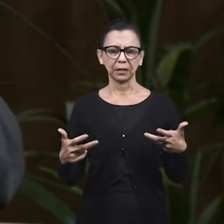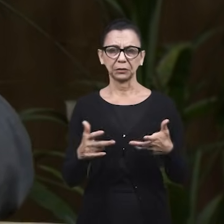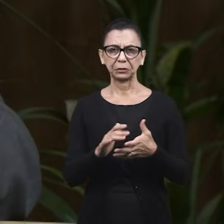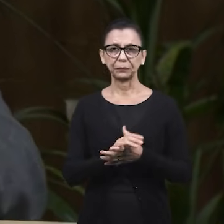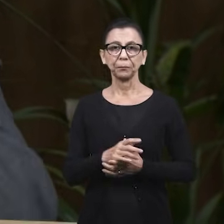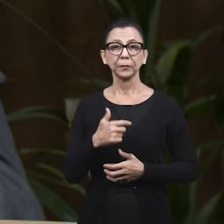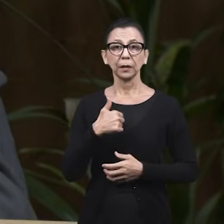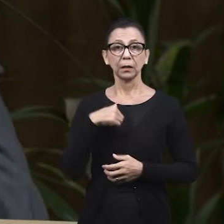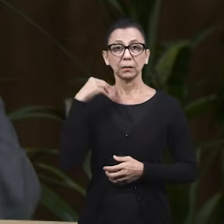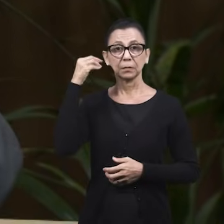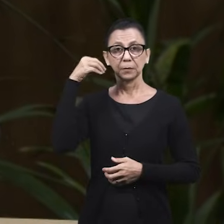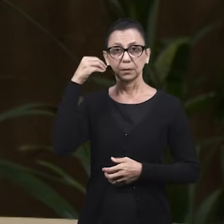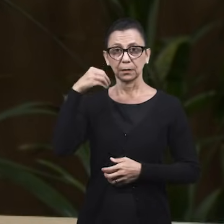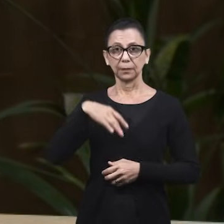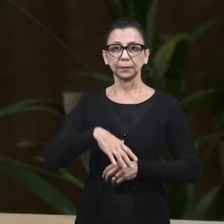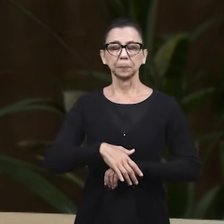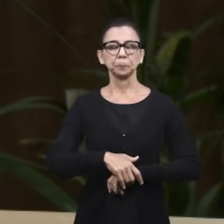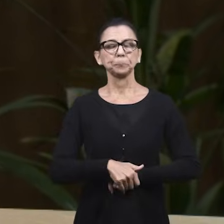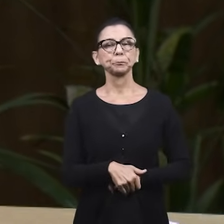falar.